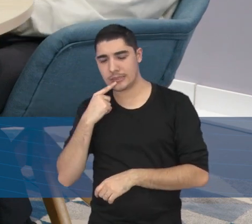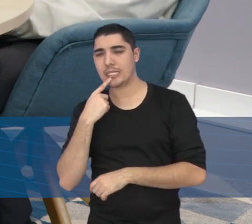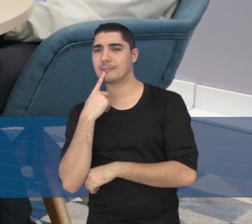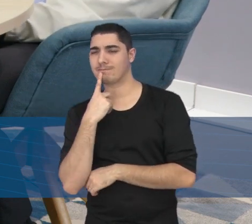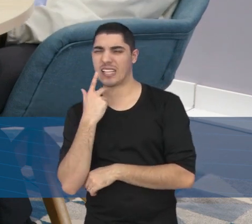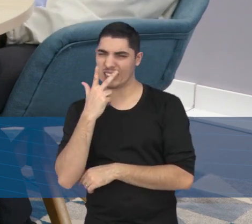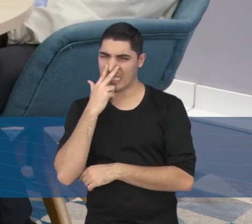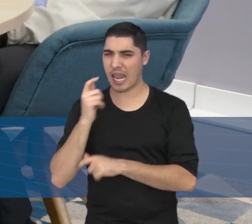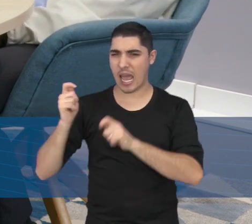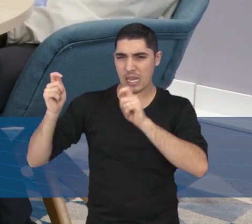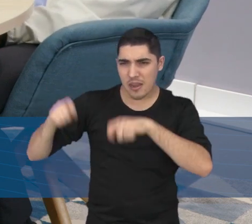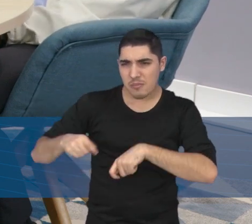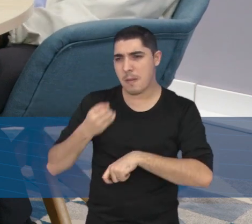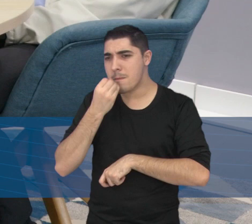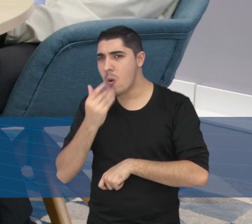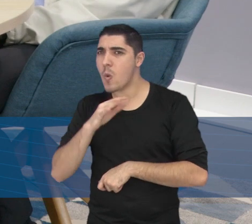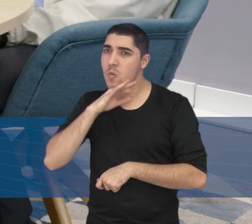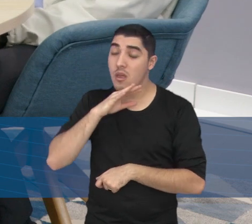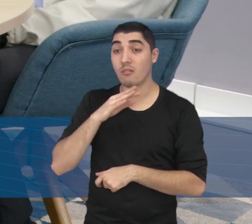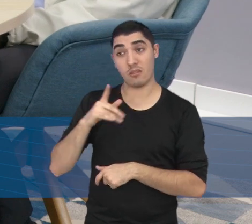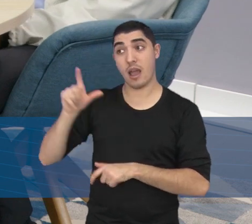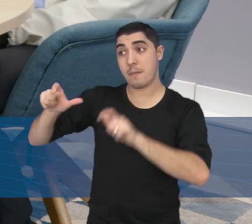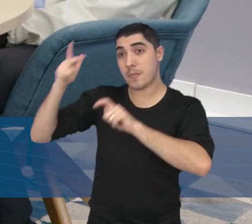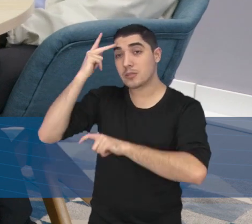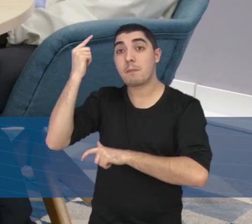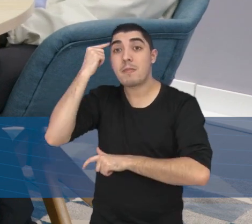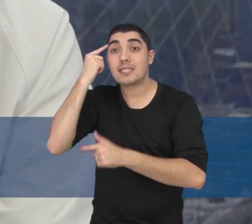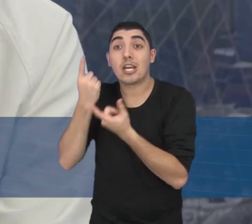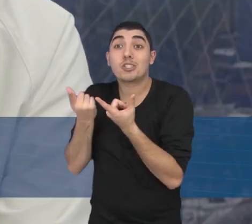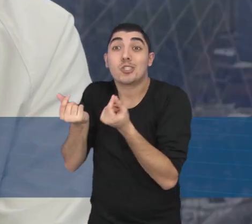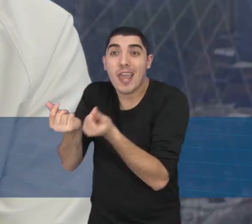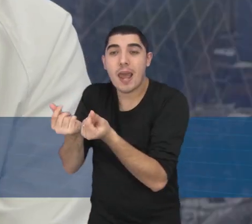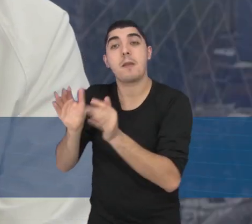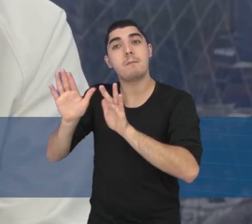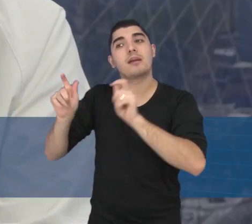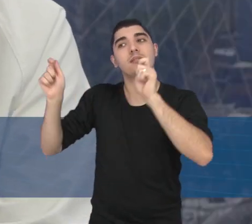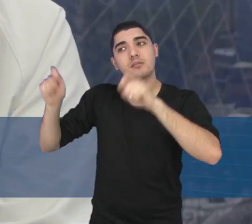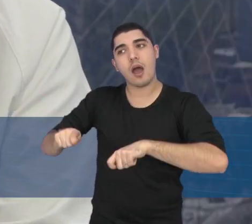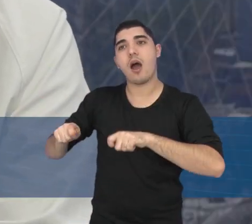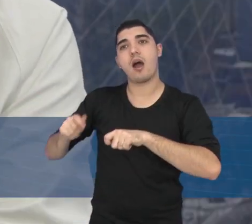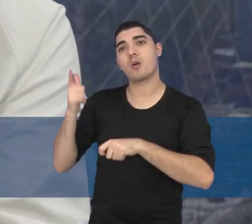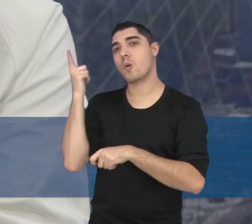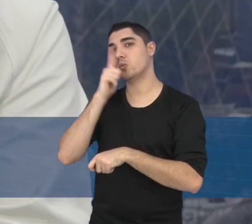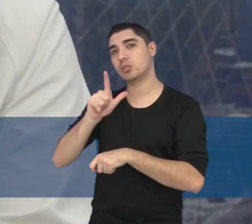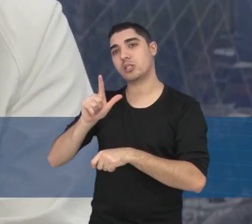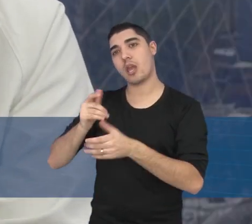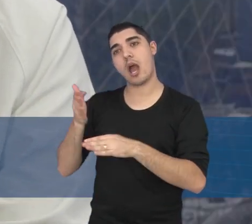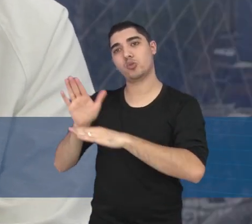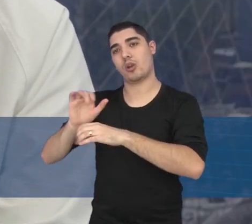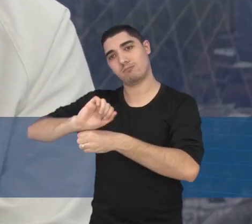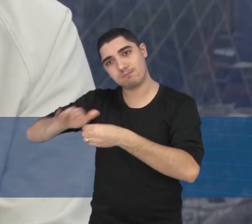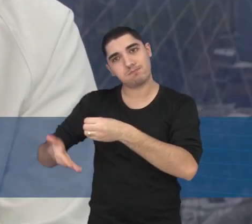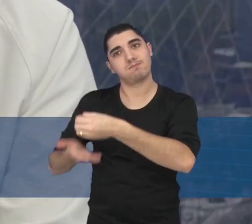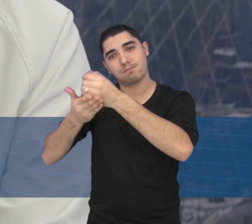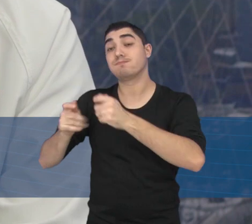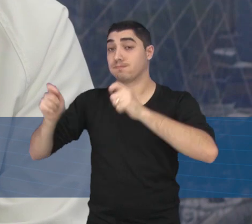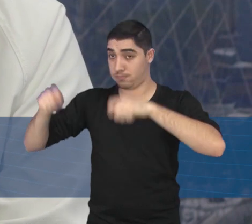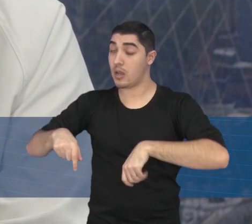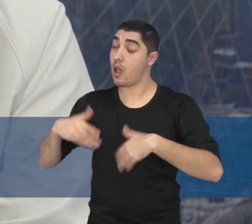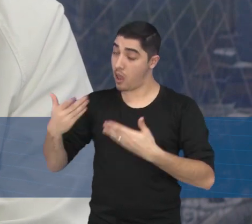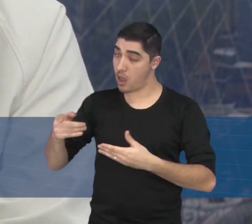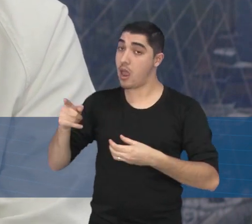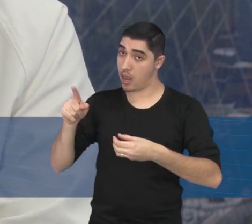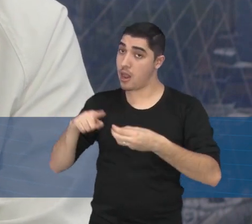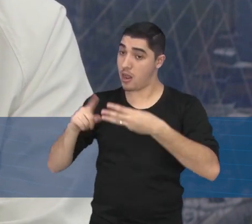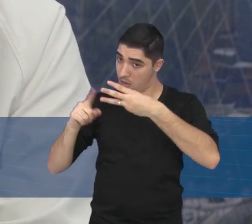a briga de custo mesmo, de minimizar ao máximo o custo da sua produção para maximizar o seu lucro. Então, isso também é